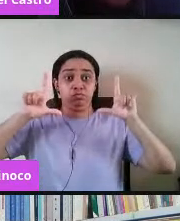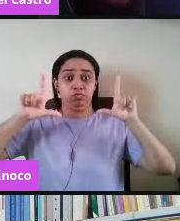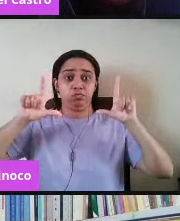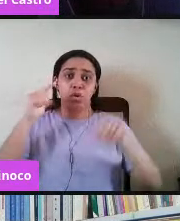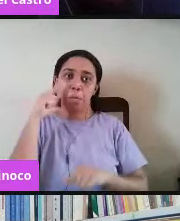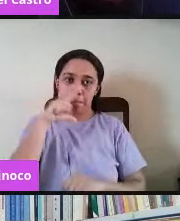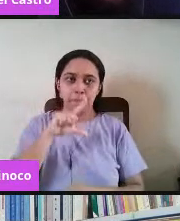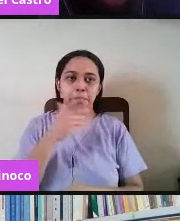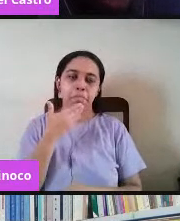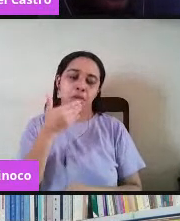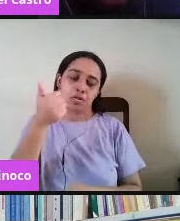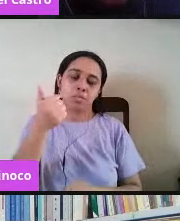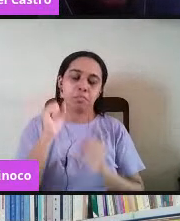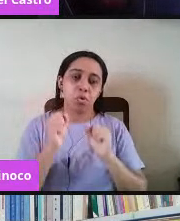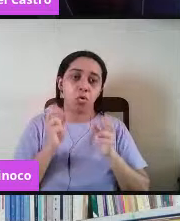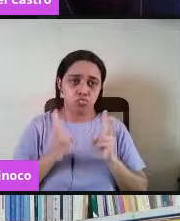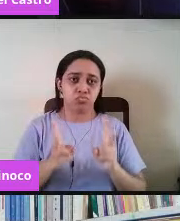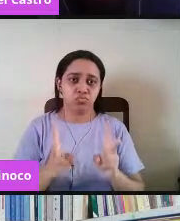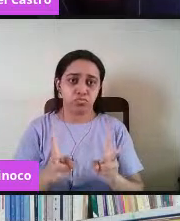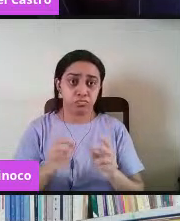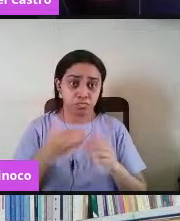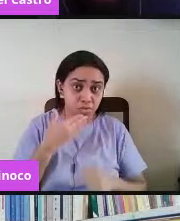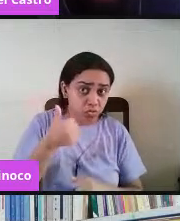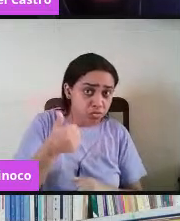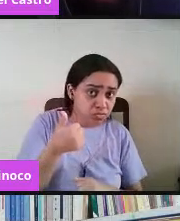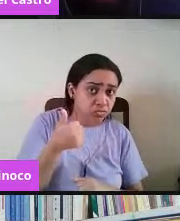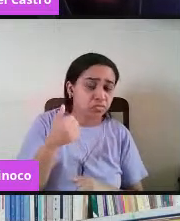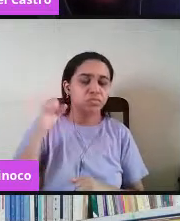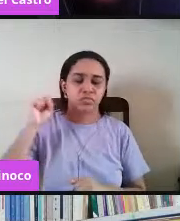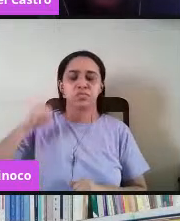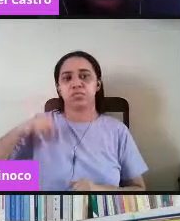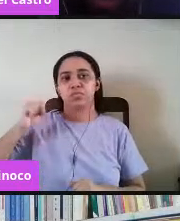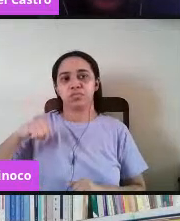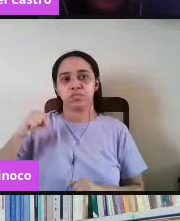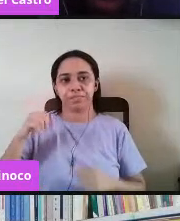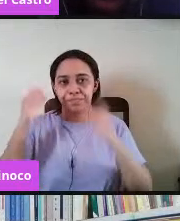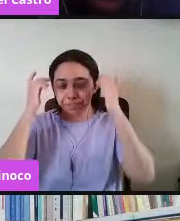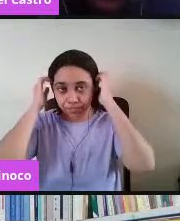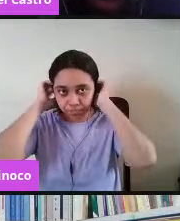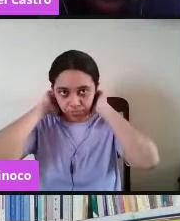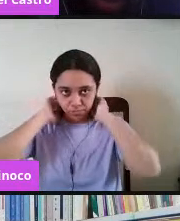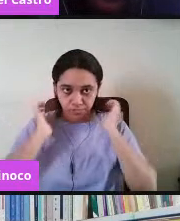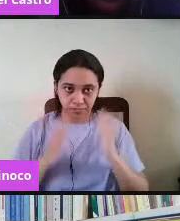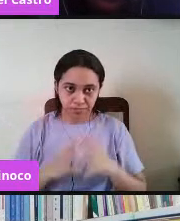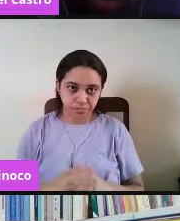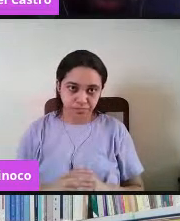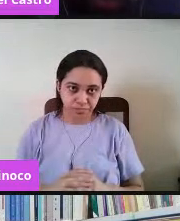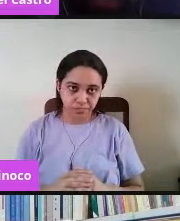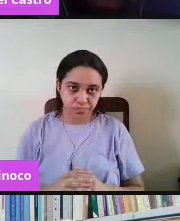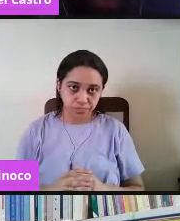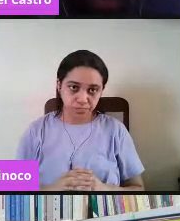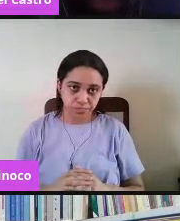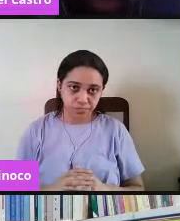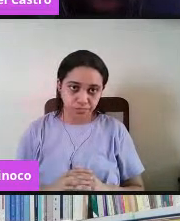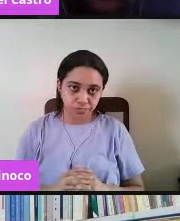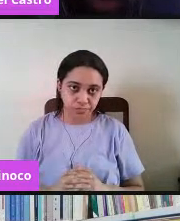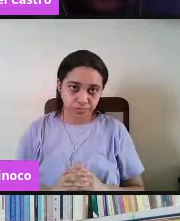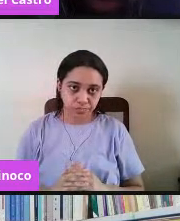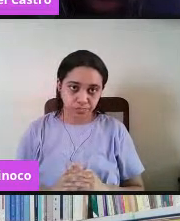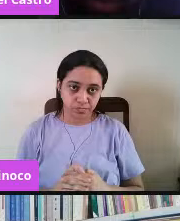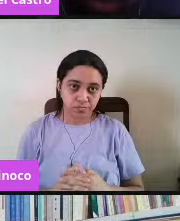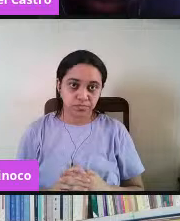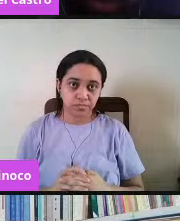Isso, agora pode continuar. Melhorou aí? Melhorou. Não. Agora deixa-me ver e voltar aqui agora para eu me situar